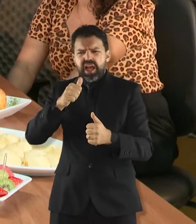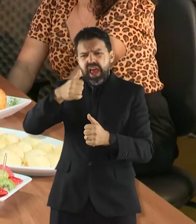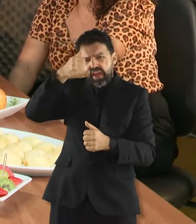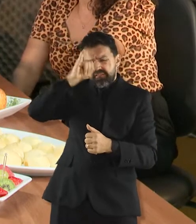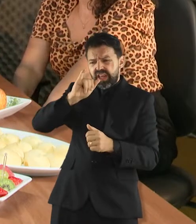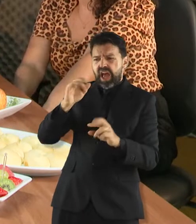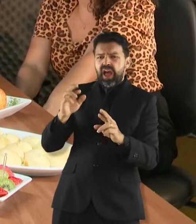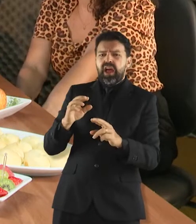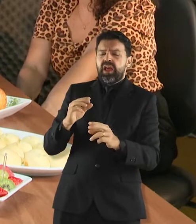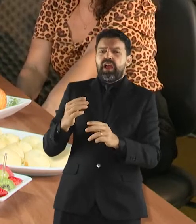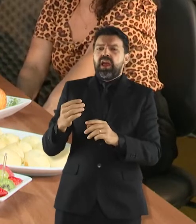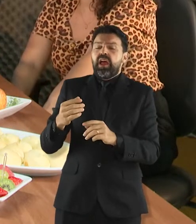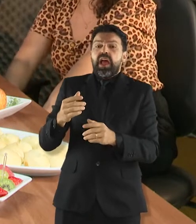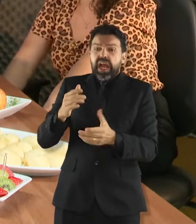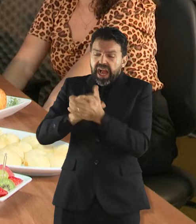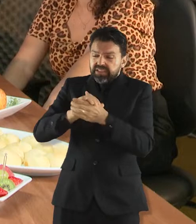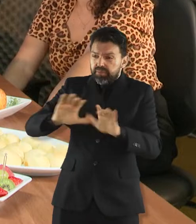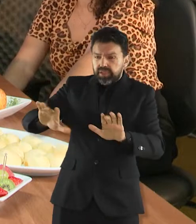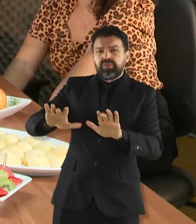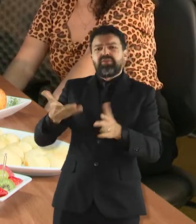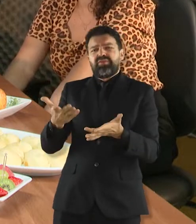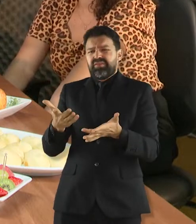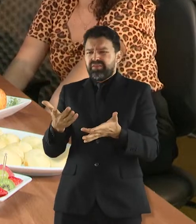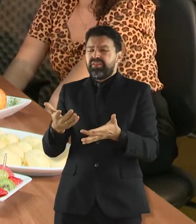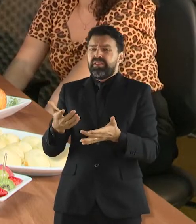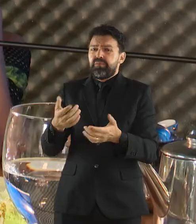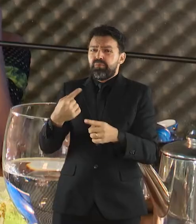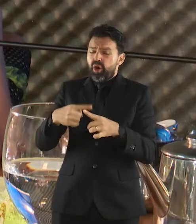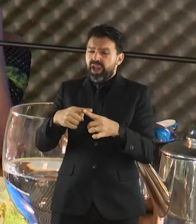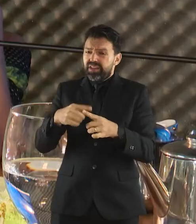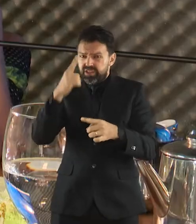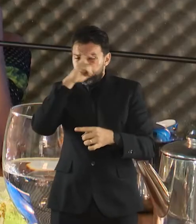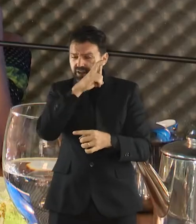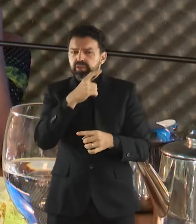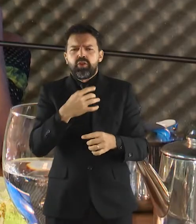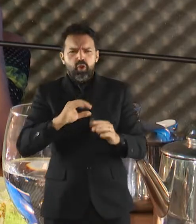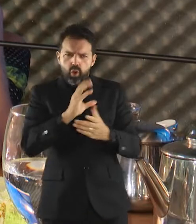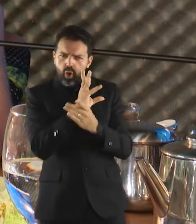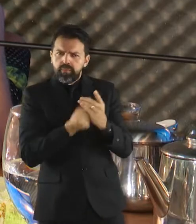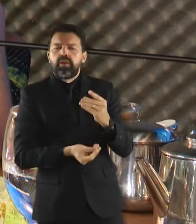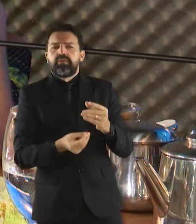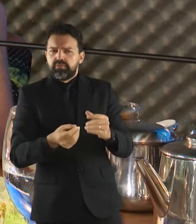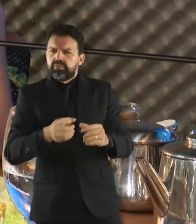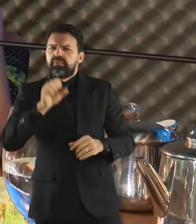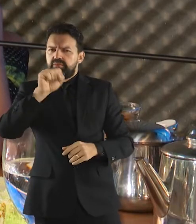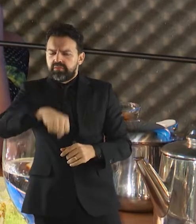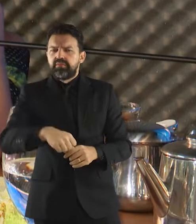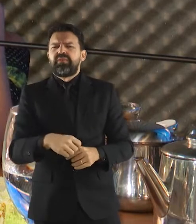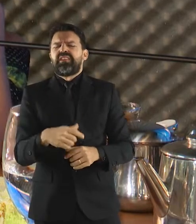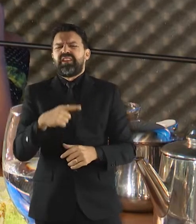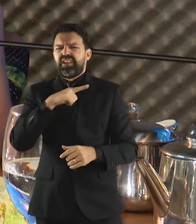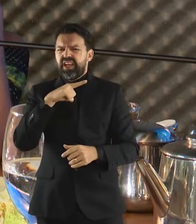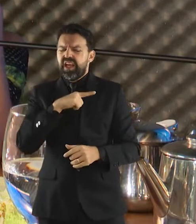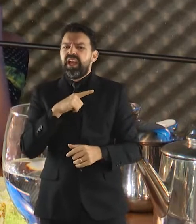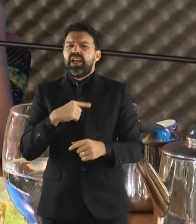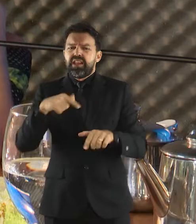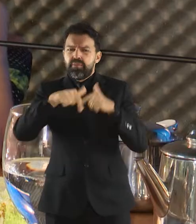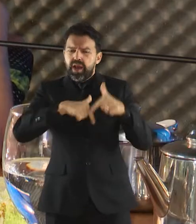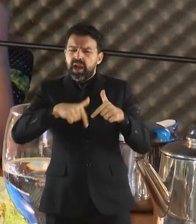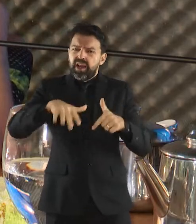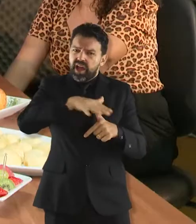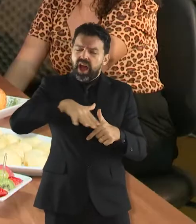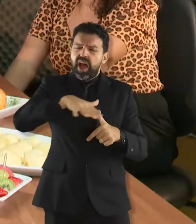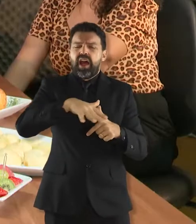um tema fácil, Suelen, sabe? Não é complexo, um tema. É complexo. Eu tenho 10 anos de Poder Judiciário, 10 anos trabalhando na violência doméstica e eu não